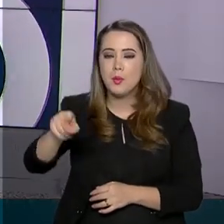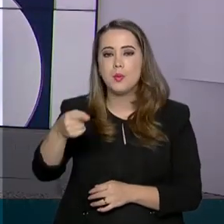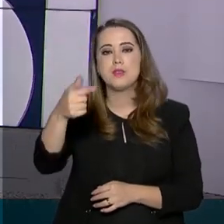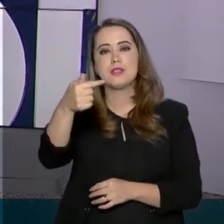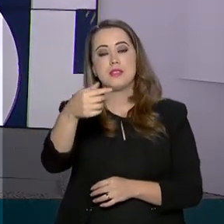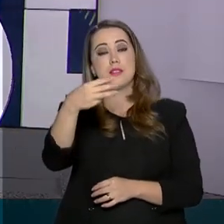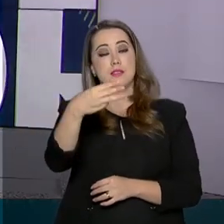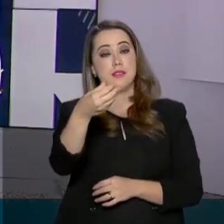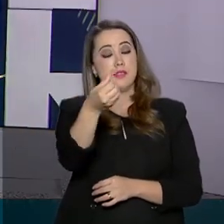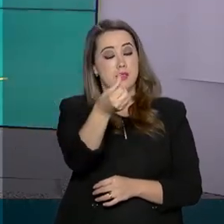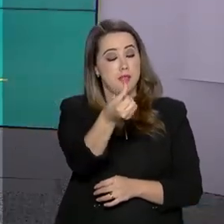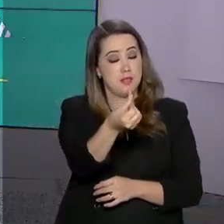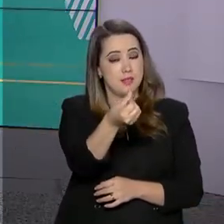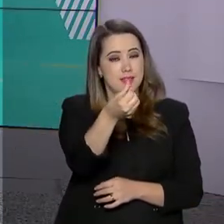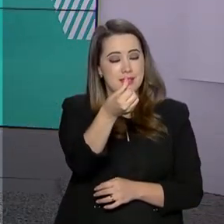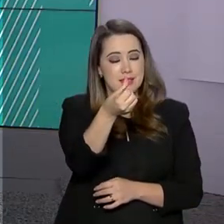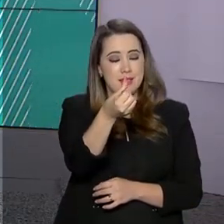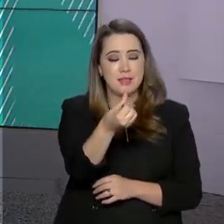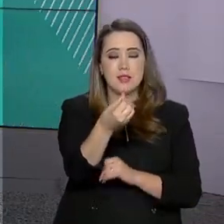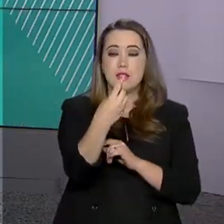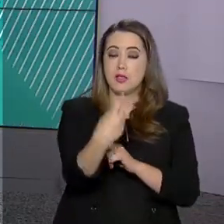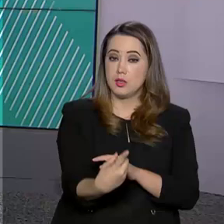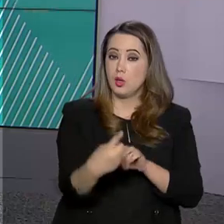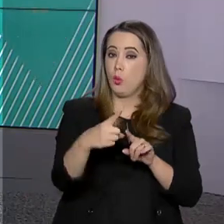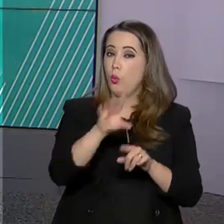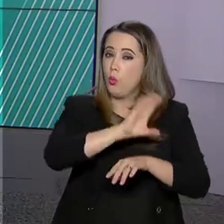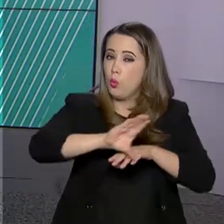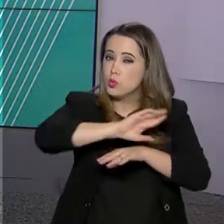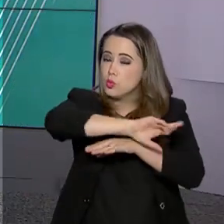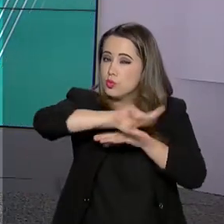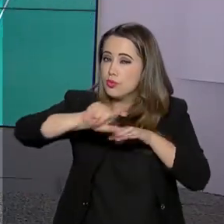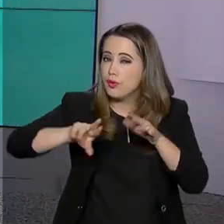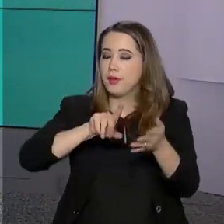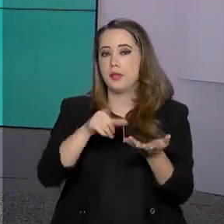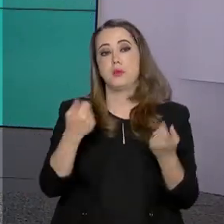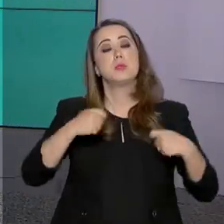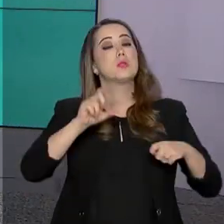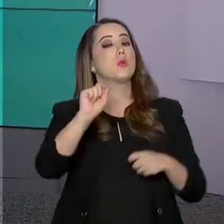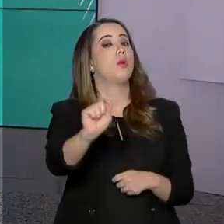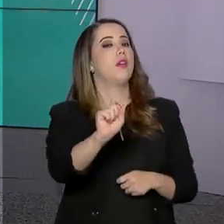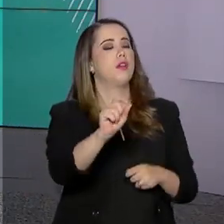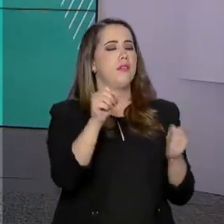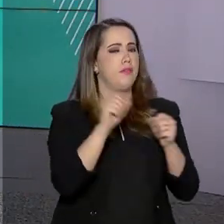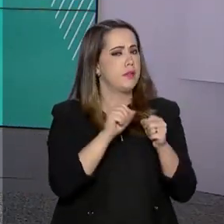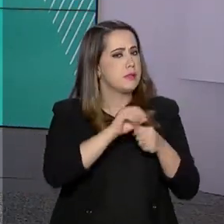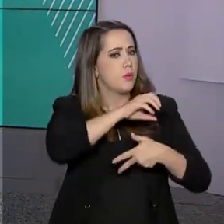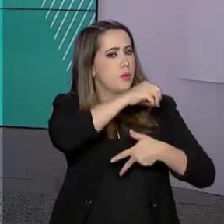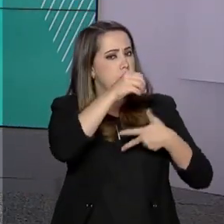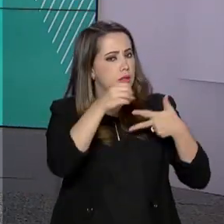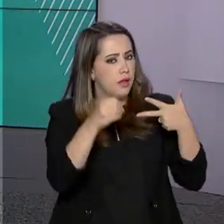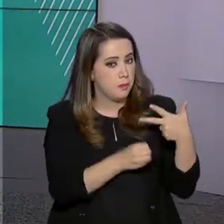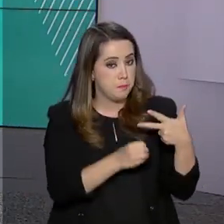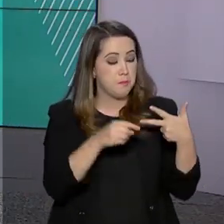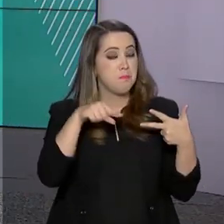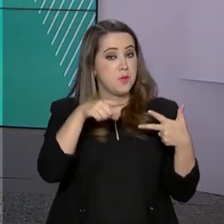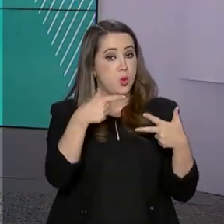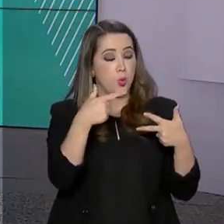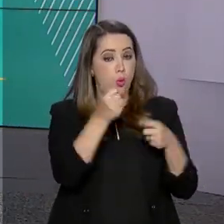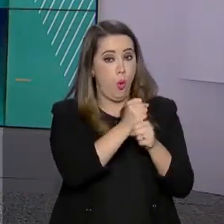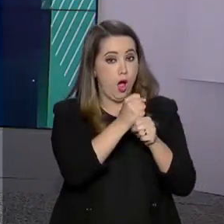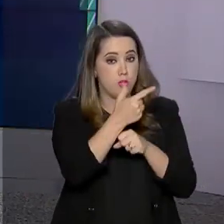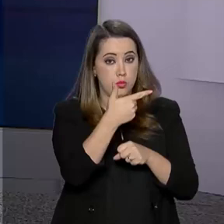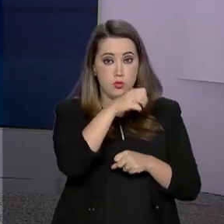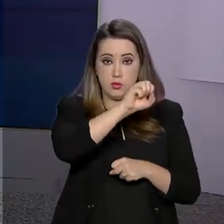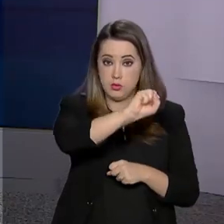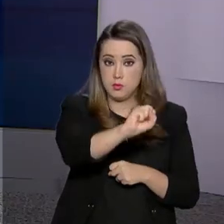participantes para concorrer às vagas públicas os candidatos devem ter feito o exame nacional do ensino médio de 2018 e